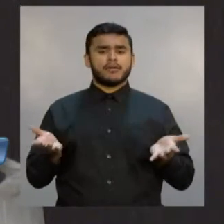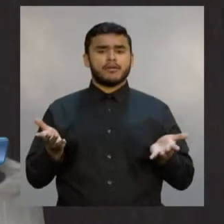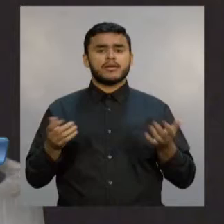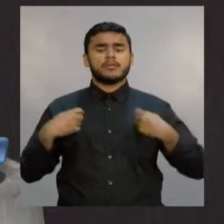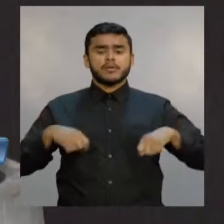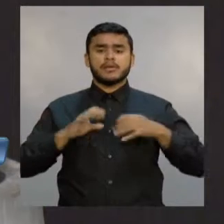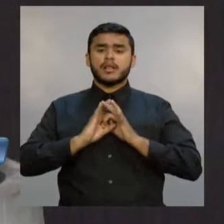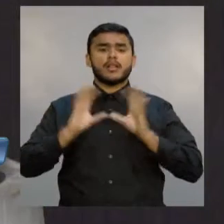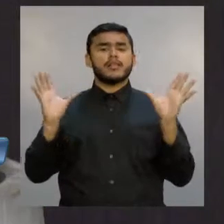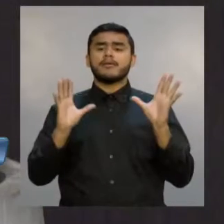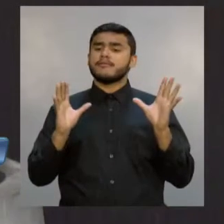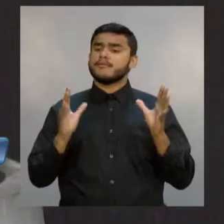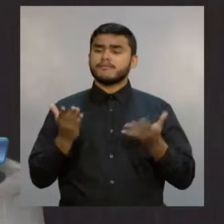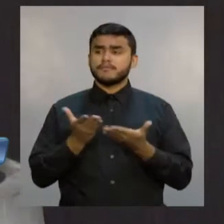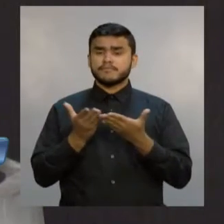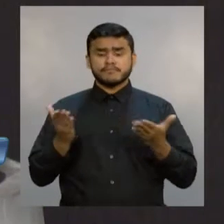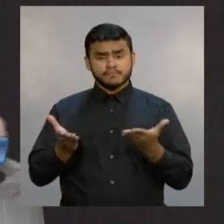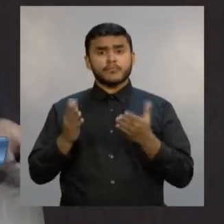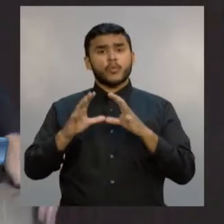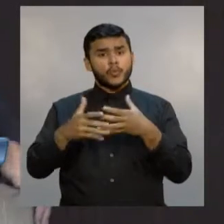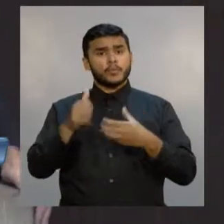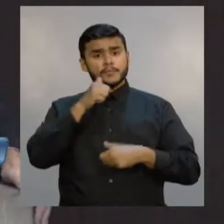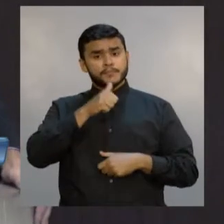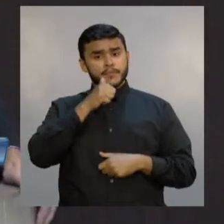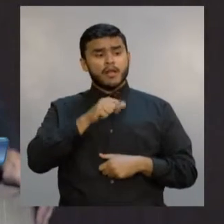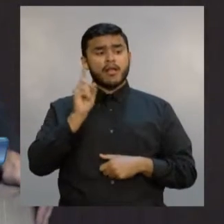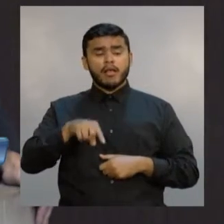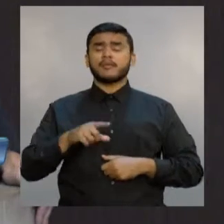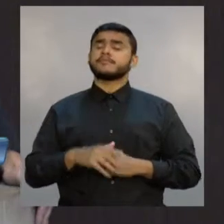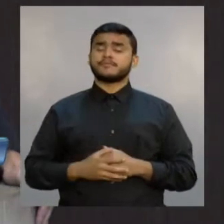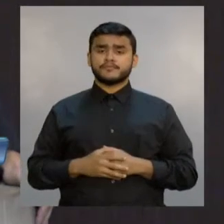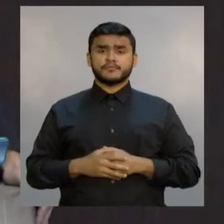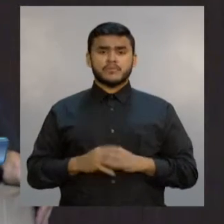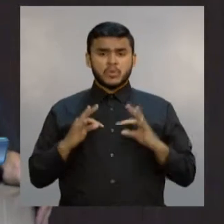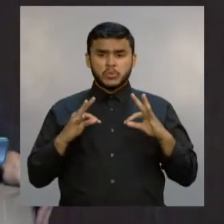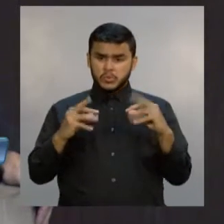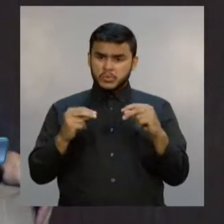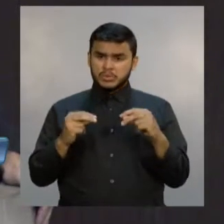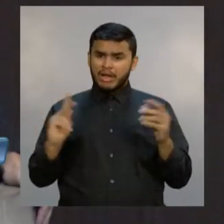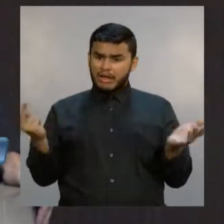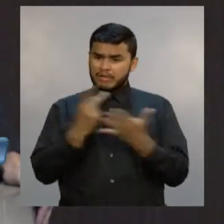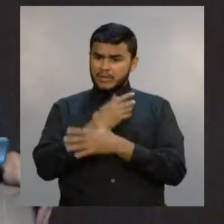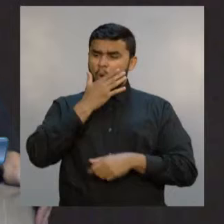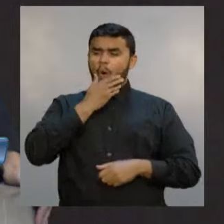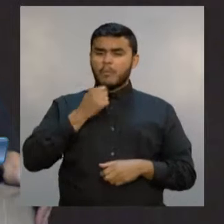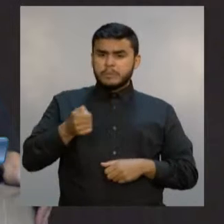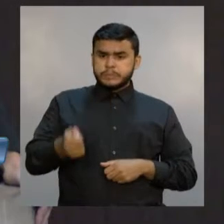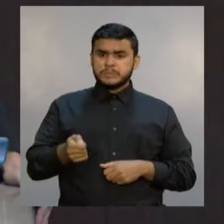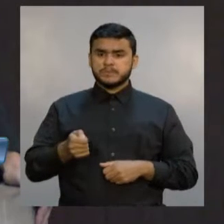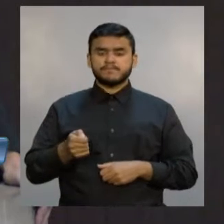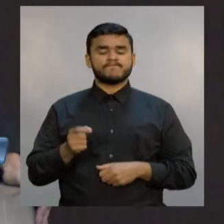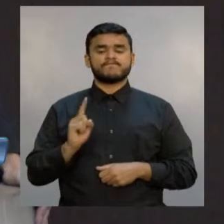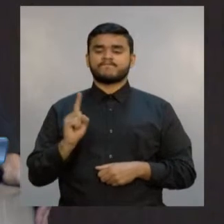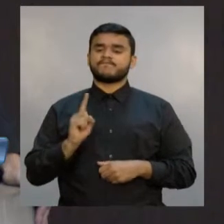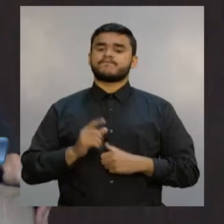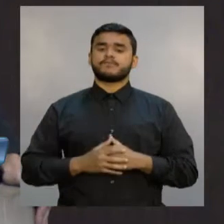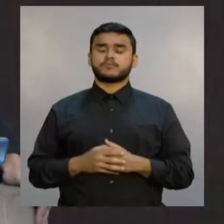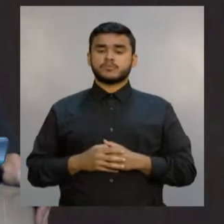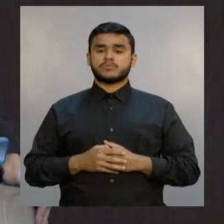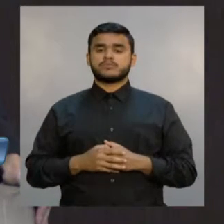e livre no mundo, livre, sobretudo, de toda masculinidade tóxica. Mas eu queria